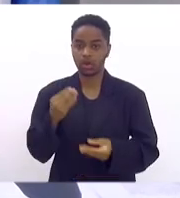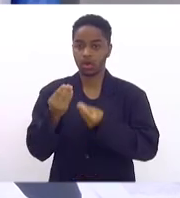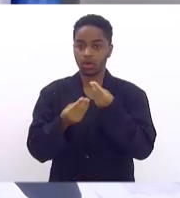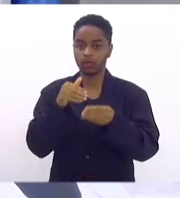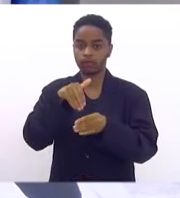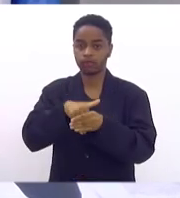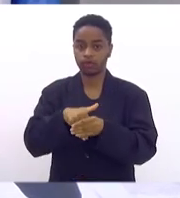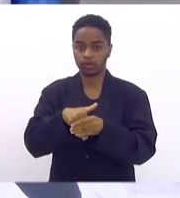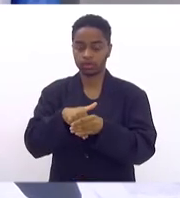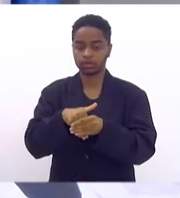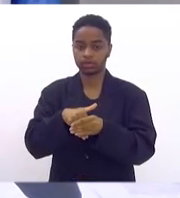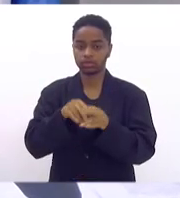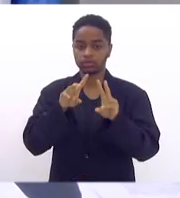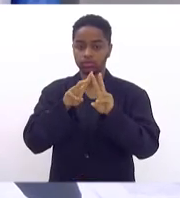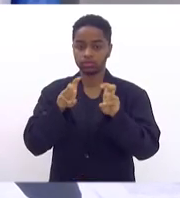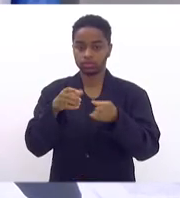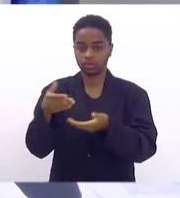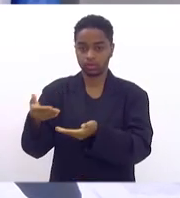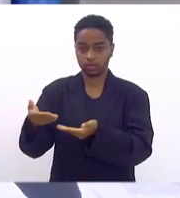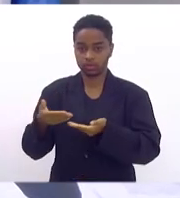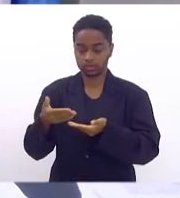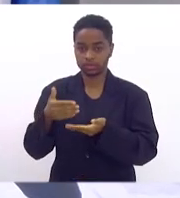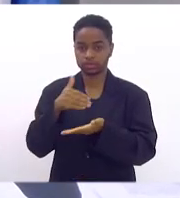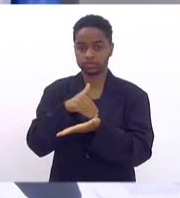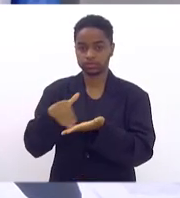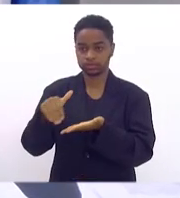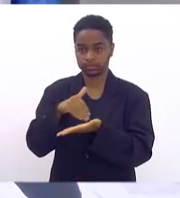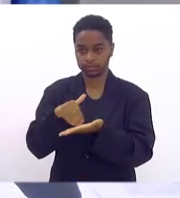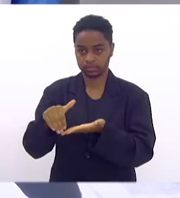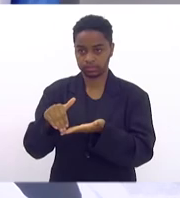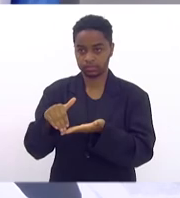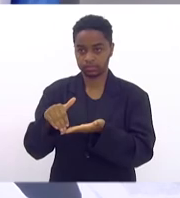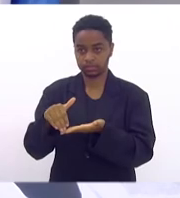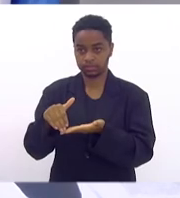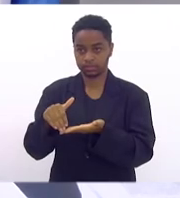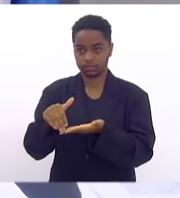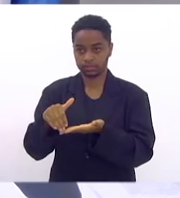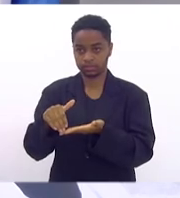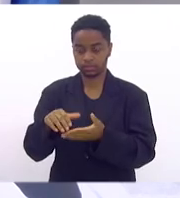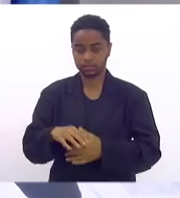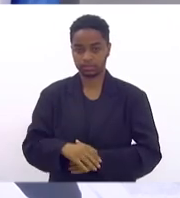vota a convocação do senhor secretário